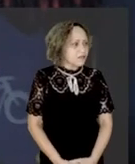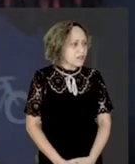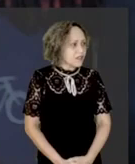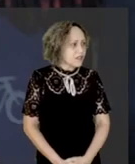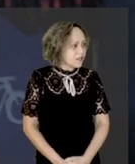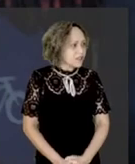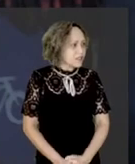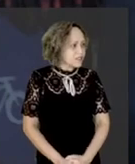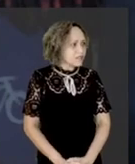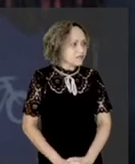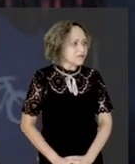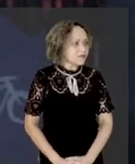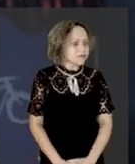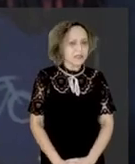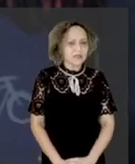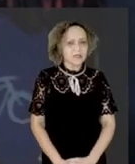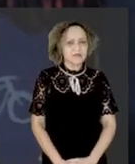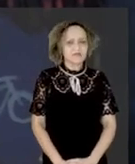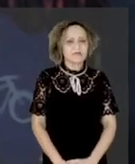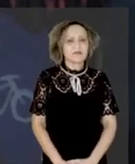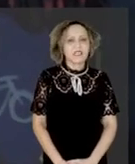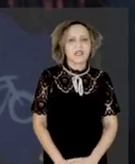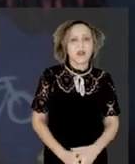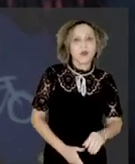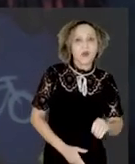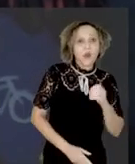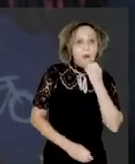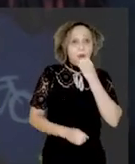do Wagner Moura, que